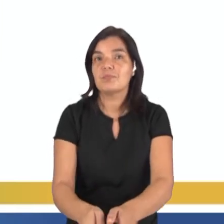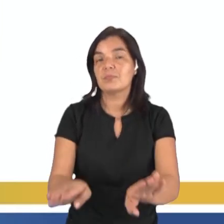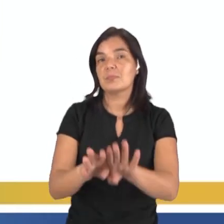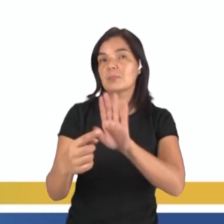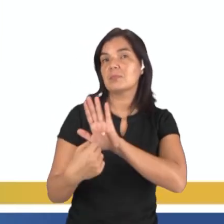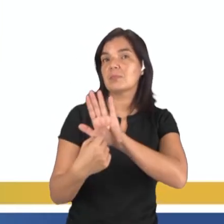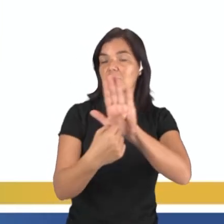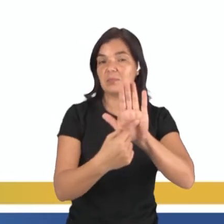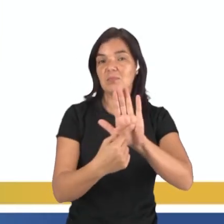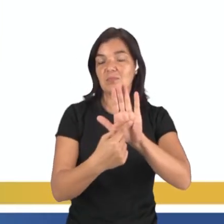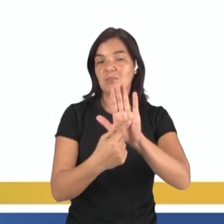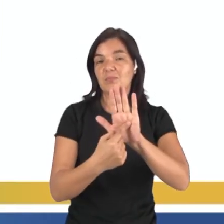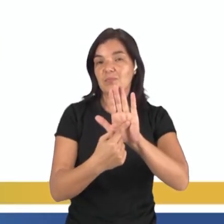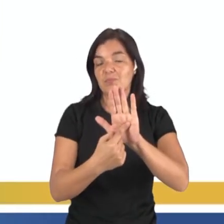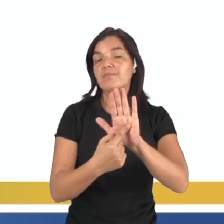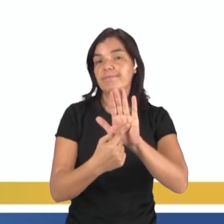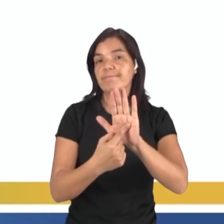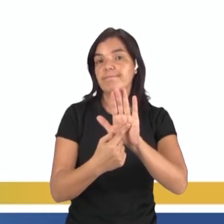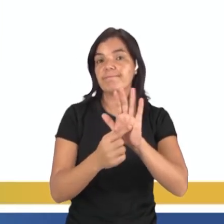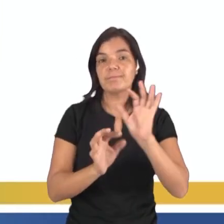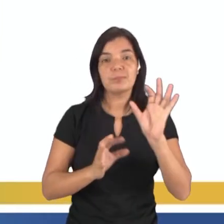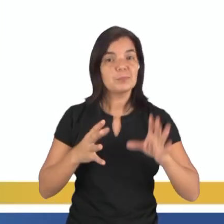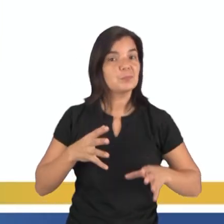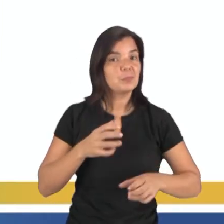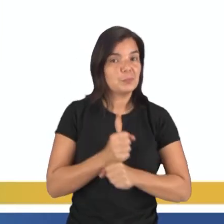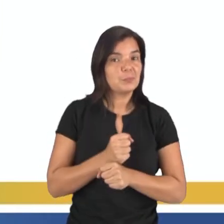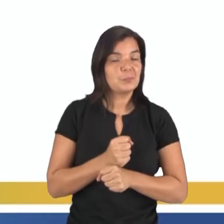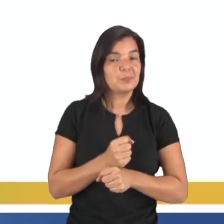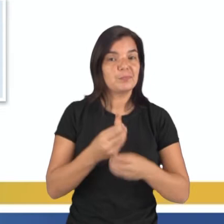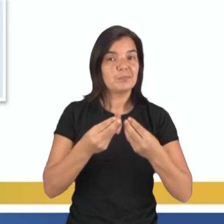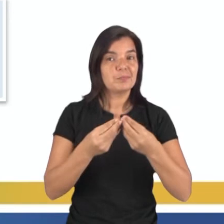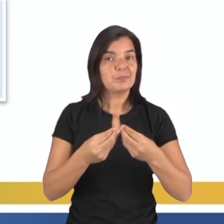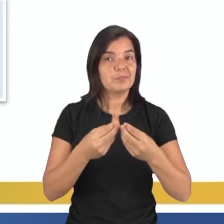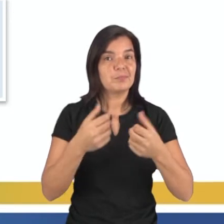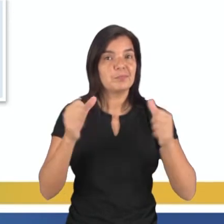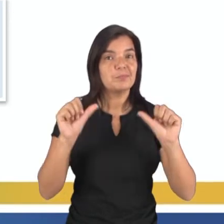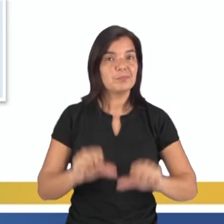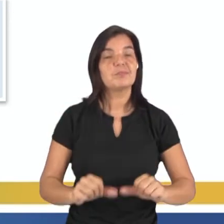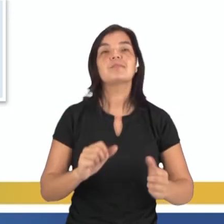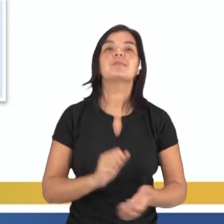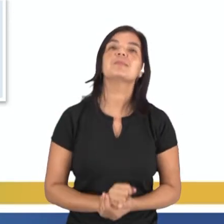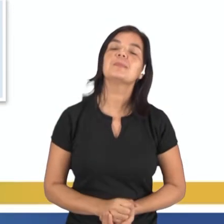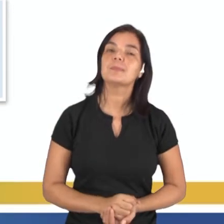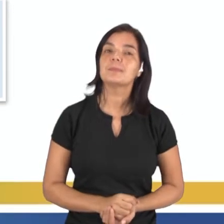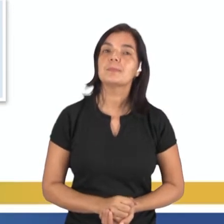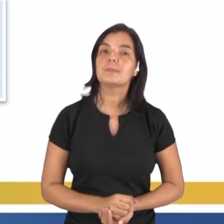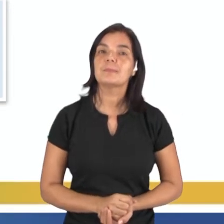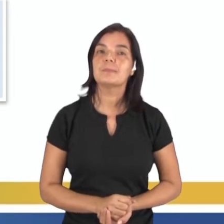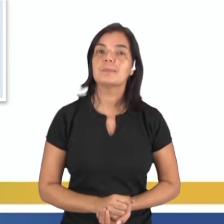para introduzir uma apresentação sobre preparação para o fracasso. E aí,